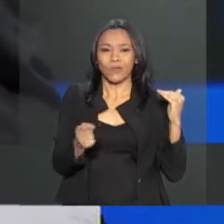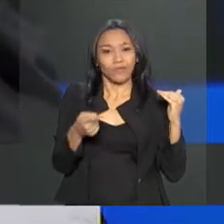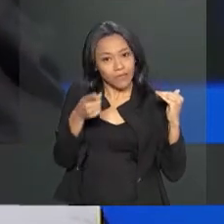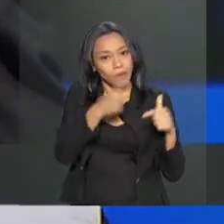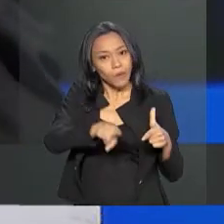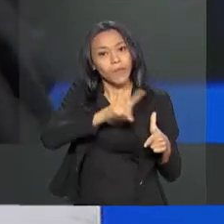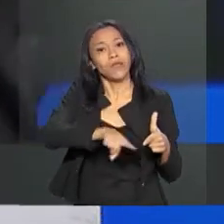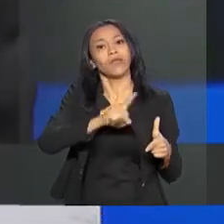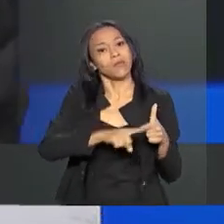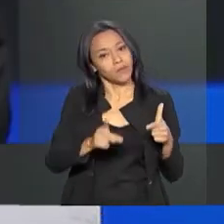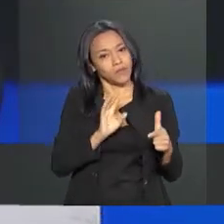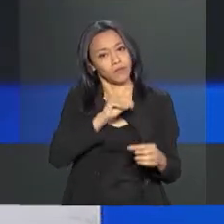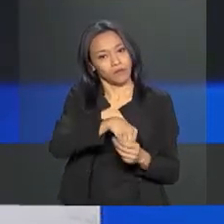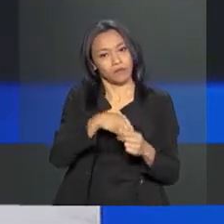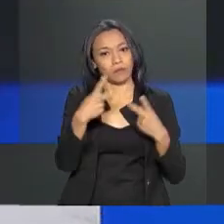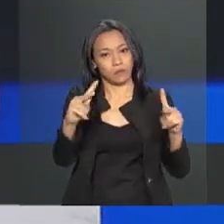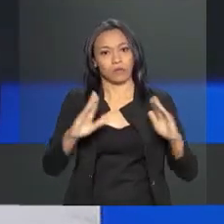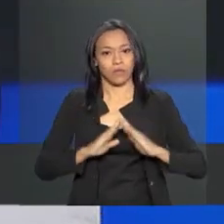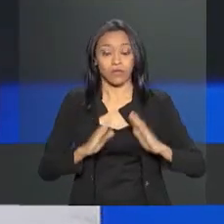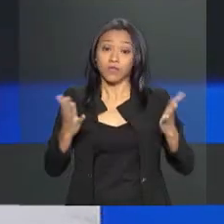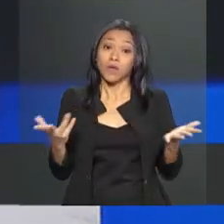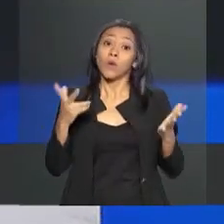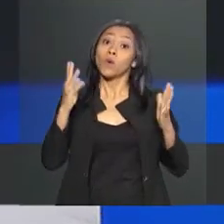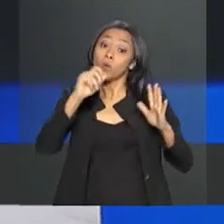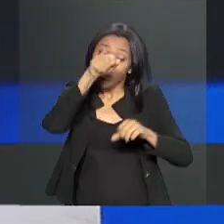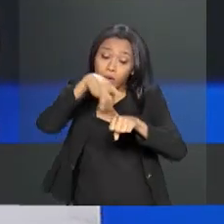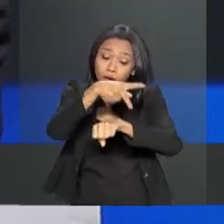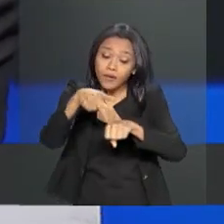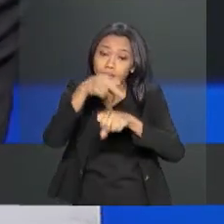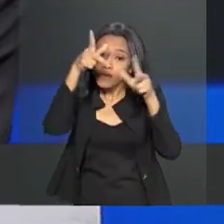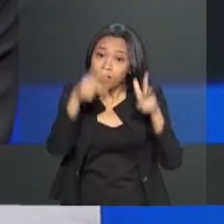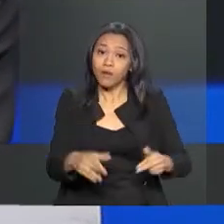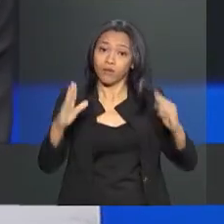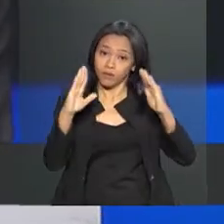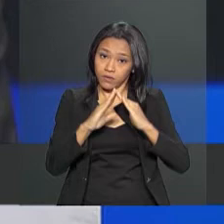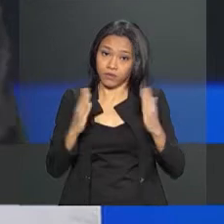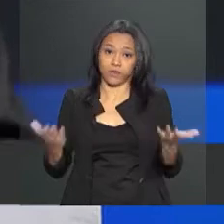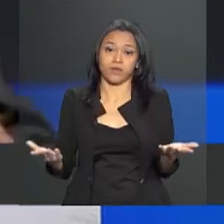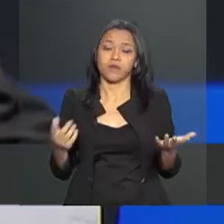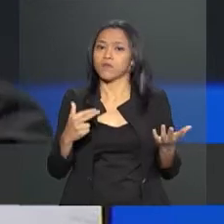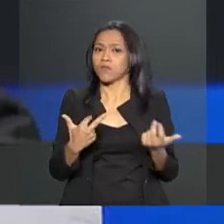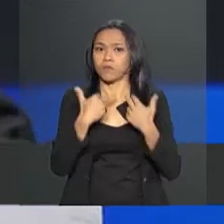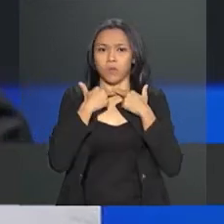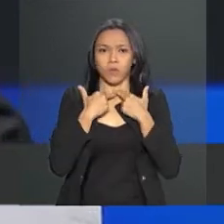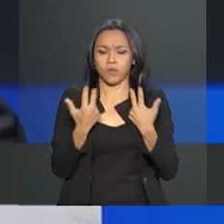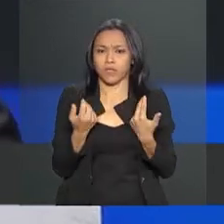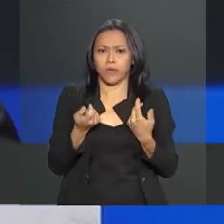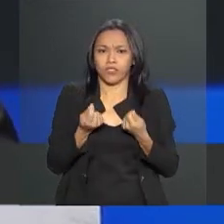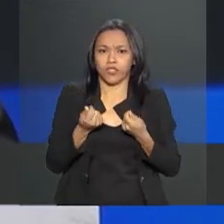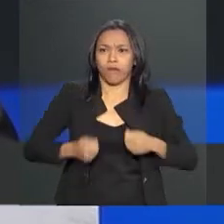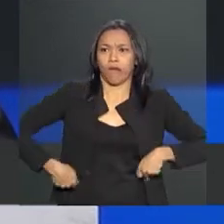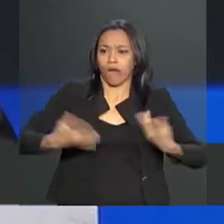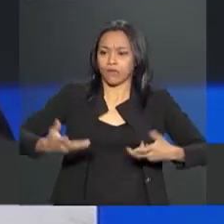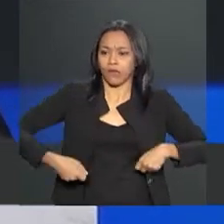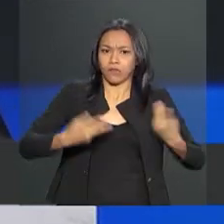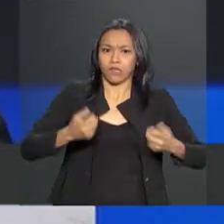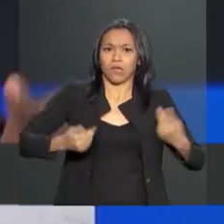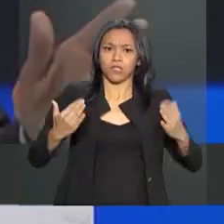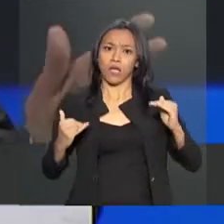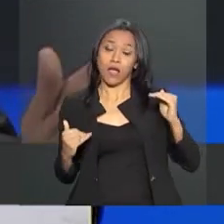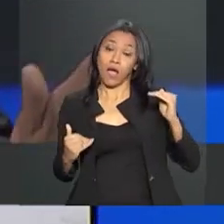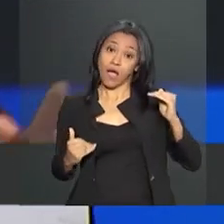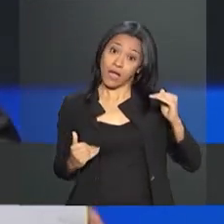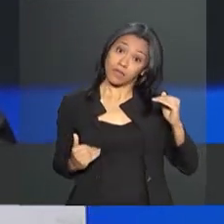Ora, o país é a nossa grande casa, portanto você não pode gastar mais do que aquilo que arrecada,